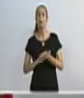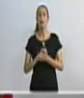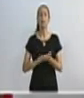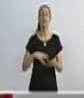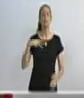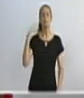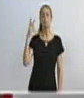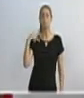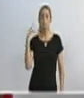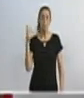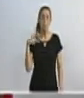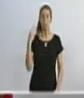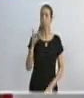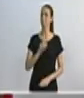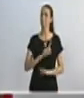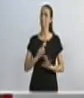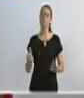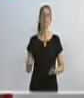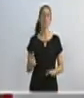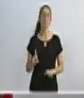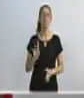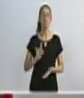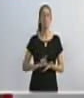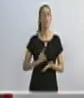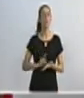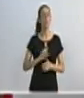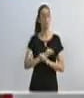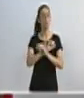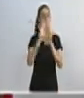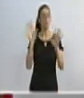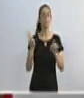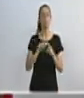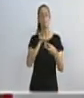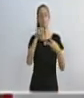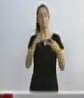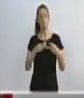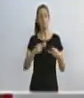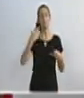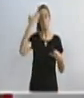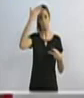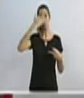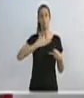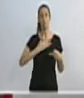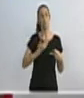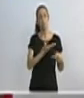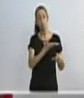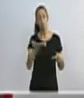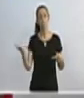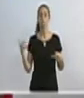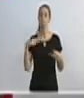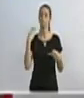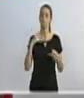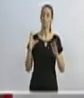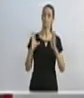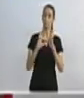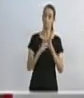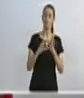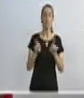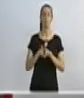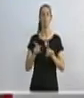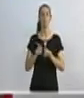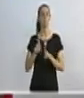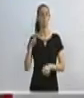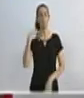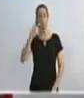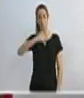que é comum nessas oportunidades. Segundo, dar o meu testemunho aos vereadores Caminha e aos vereadores